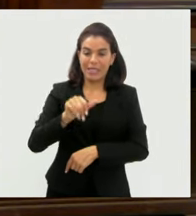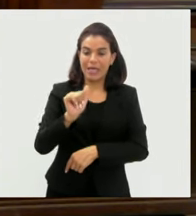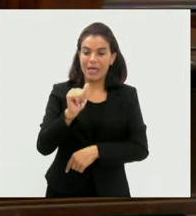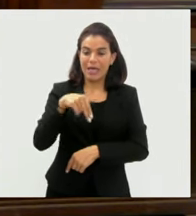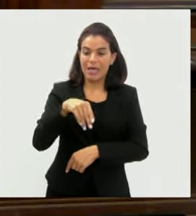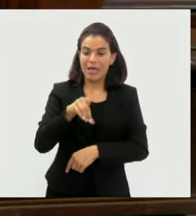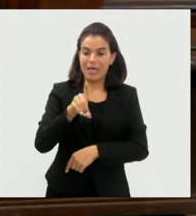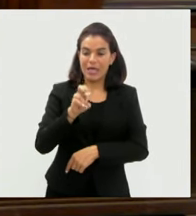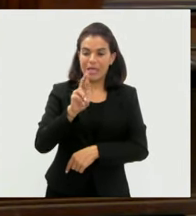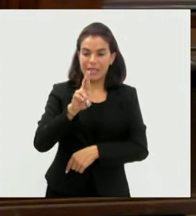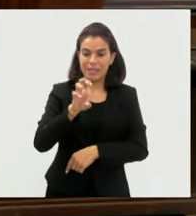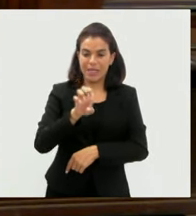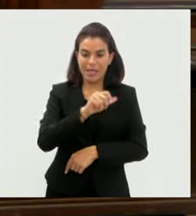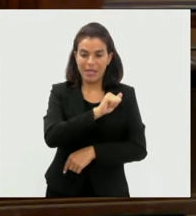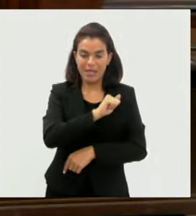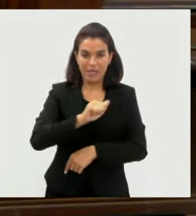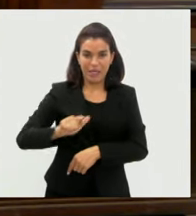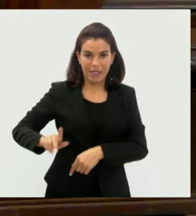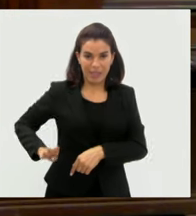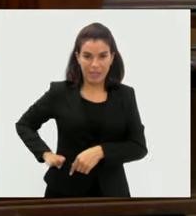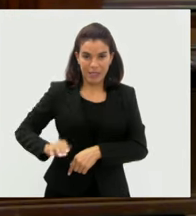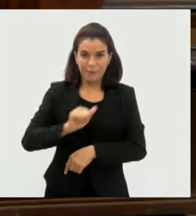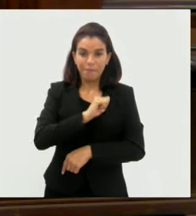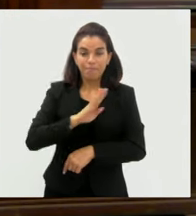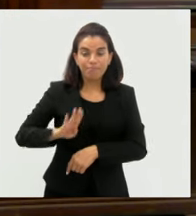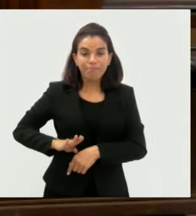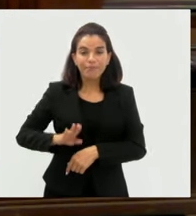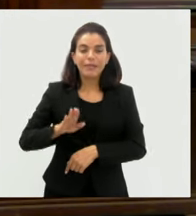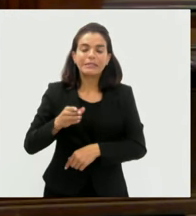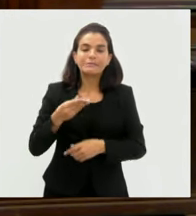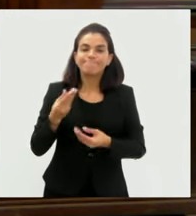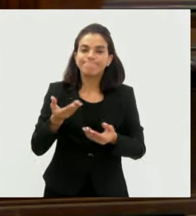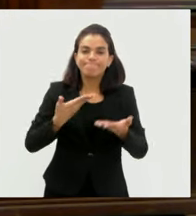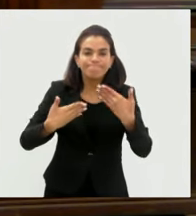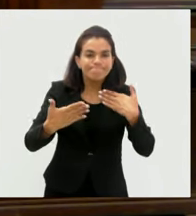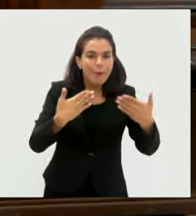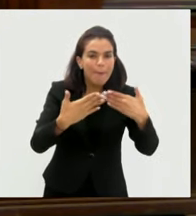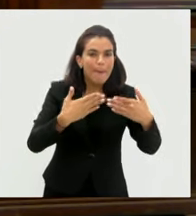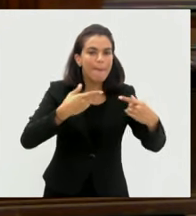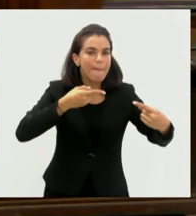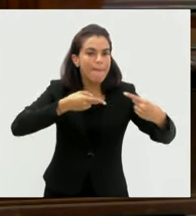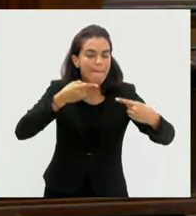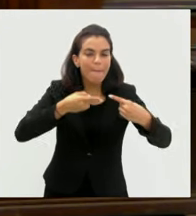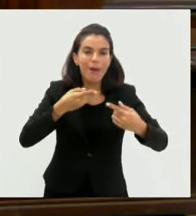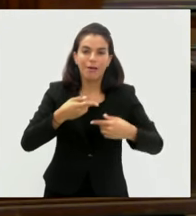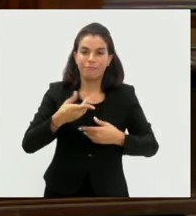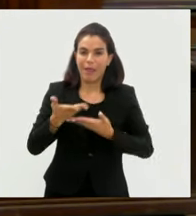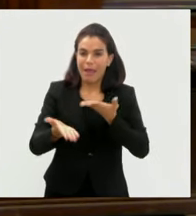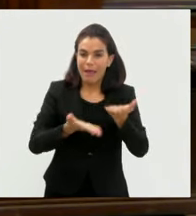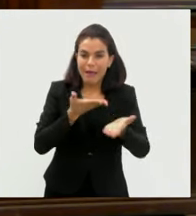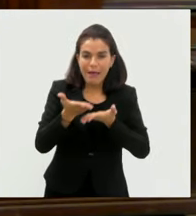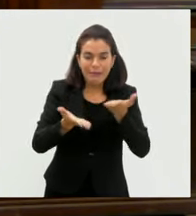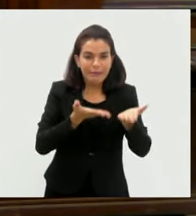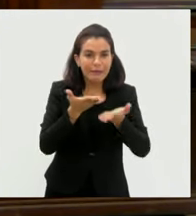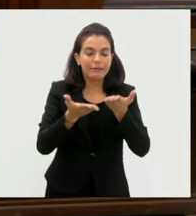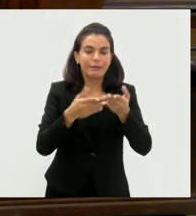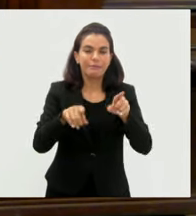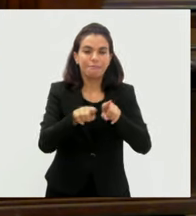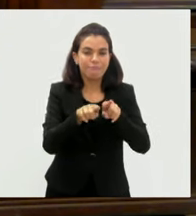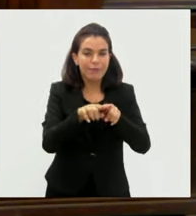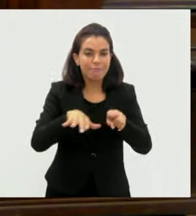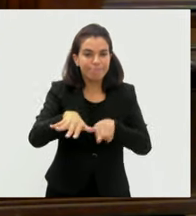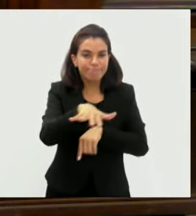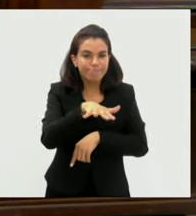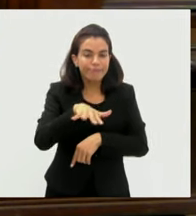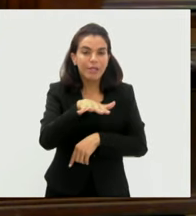mostrando, sensibilizando o Ministério da Saúde para que possa atender não só Macaé, mas toda a região norte e noroeste do estado,